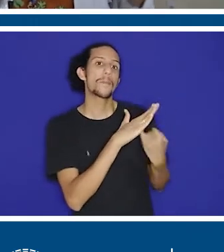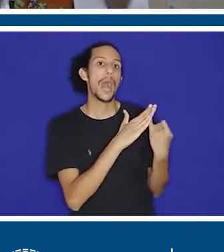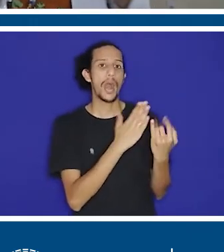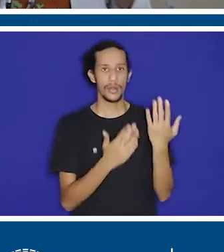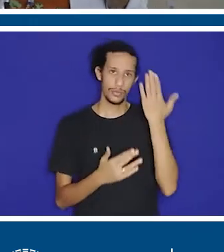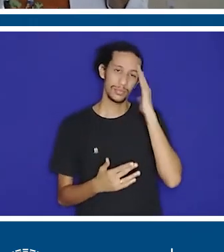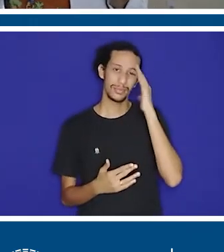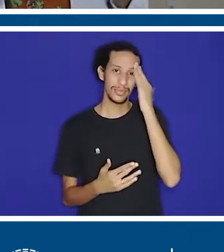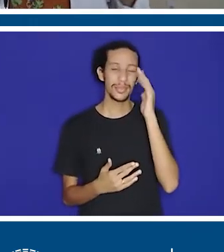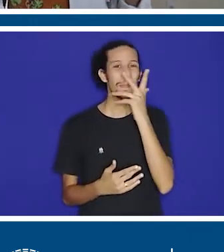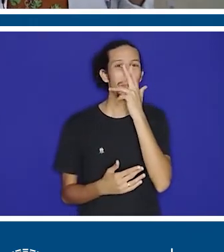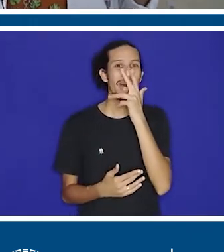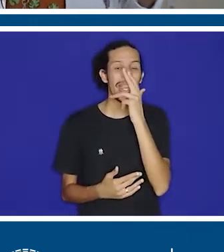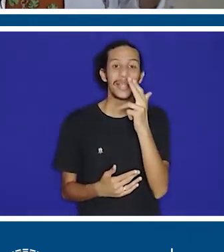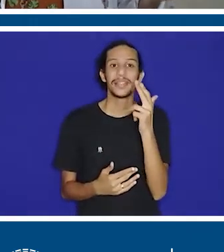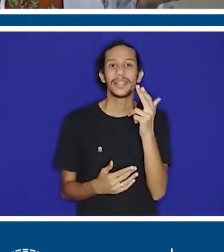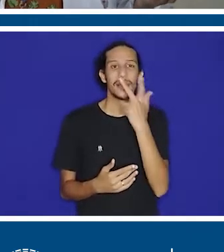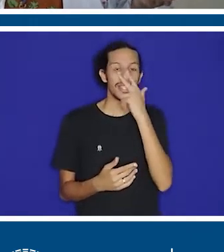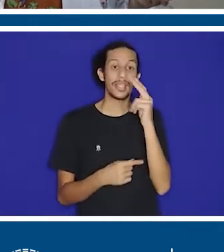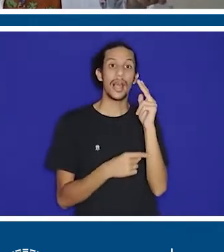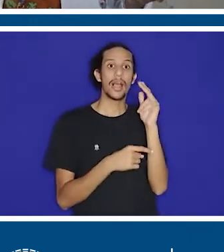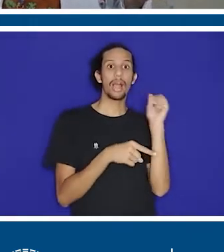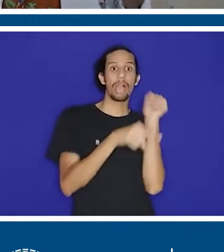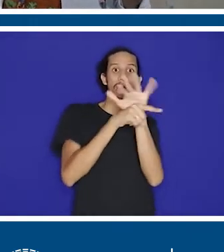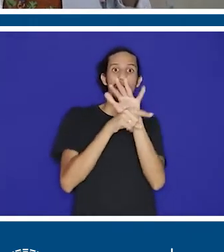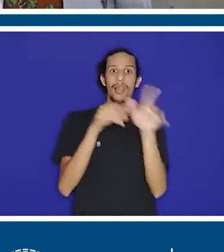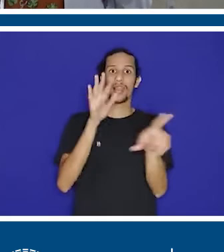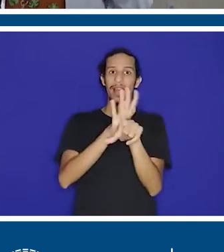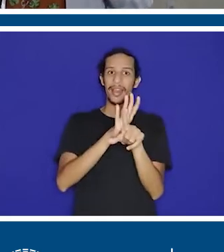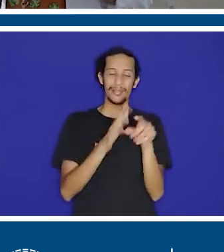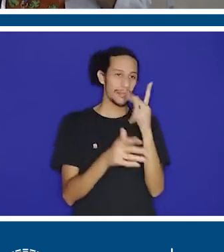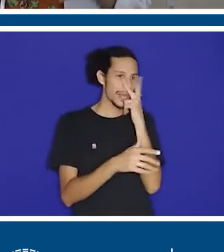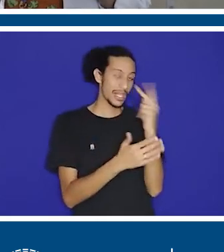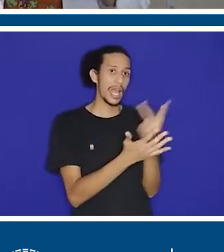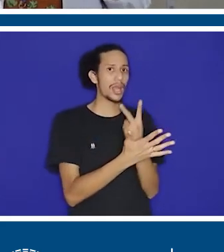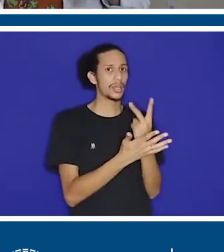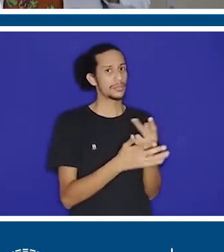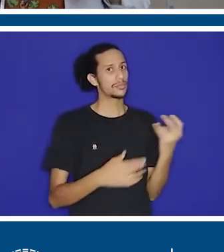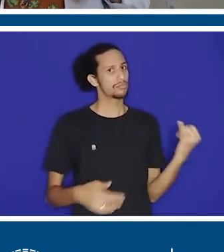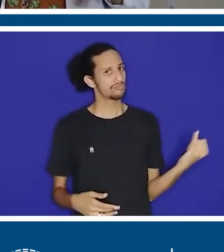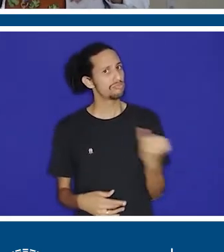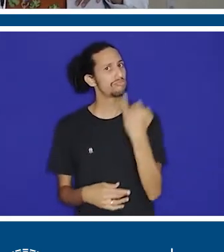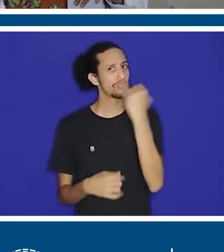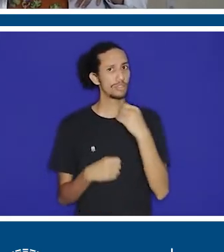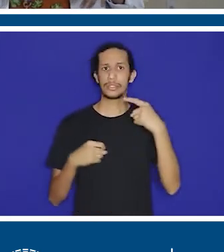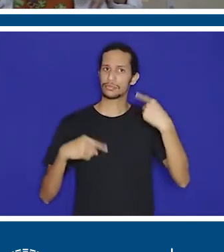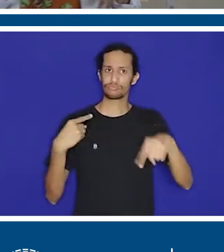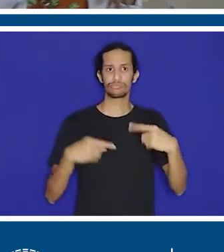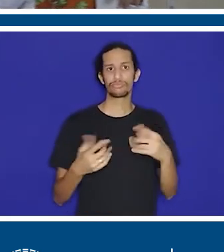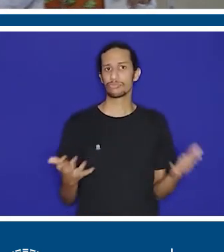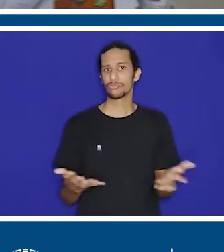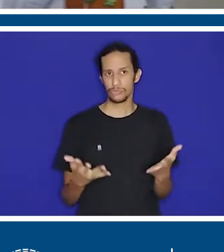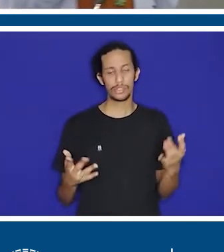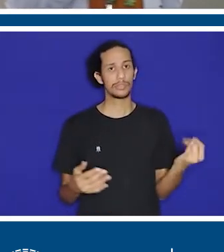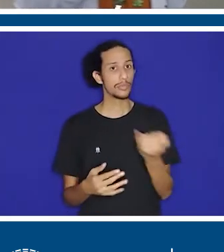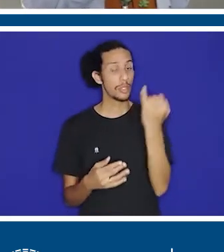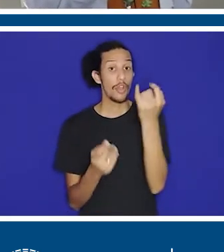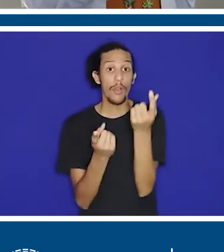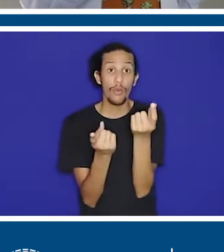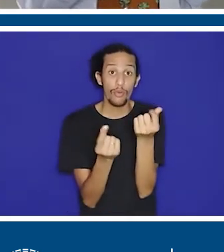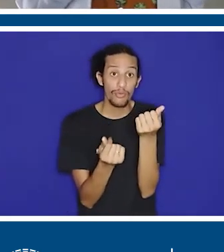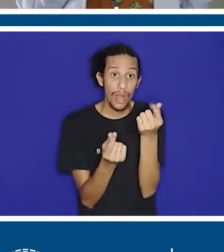Quase que se fosse uma coisa errada fazer. Então, esse é um dado importante dessa discussão aqui. É